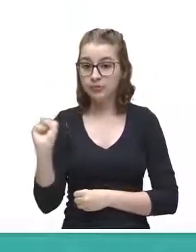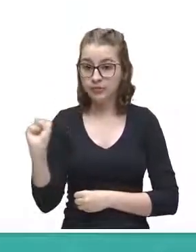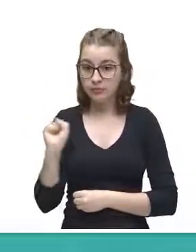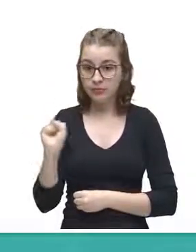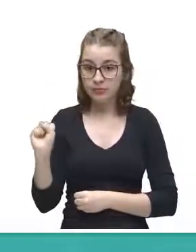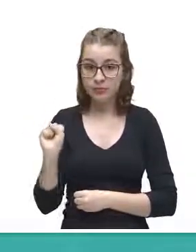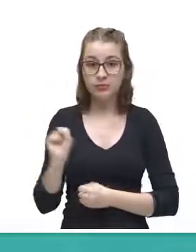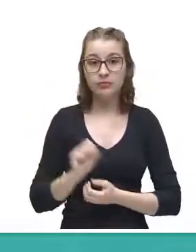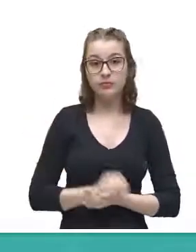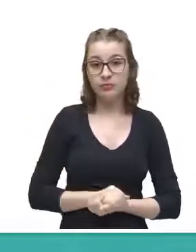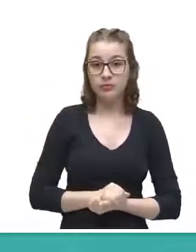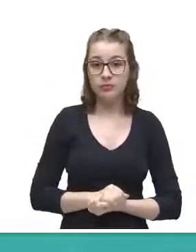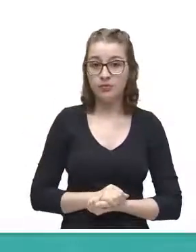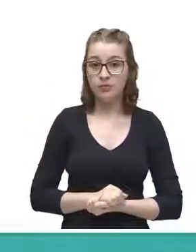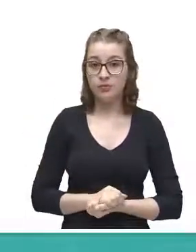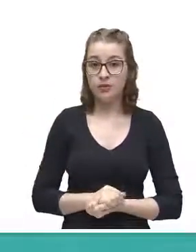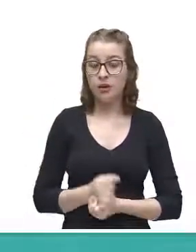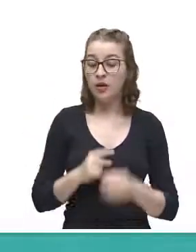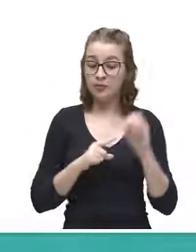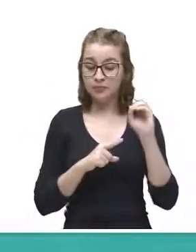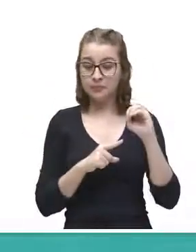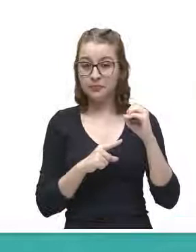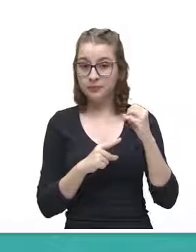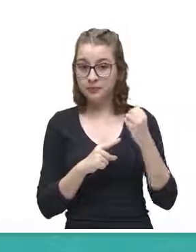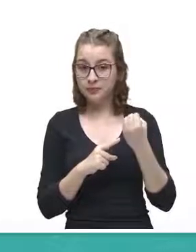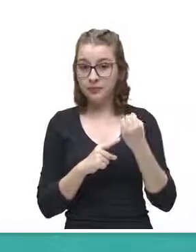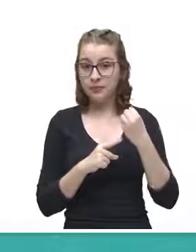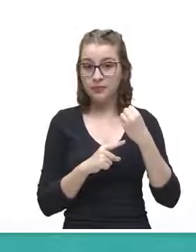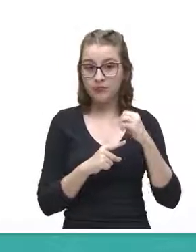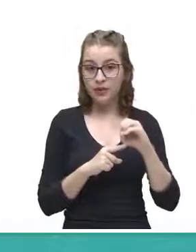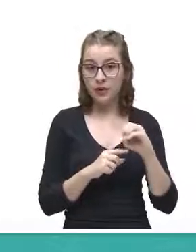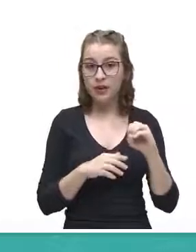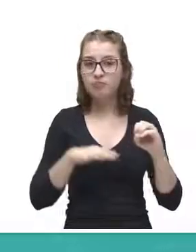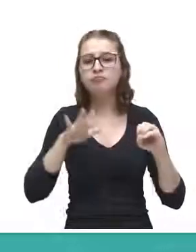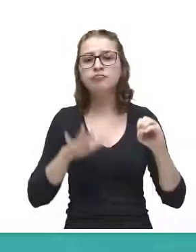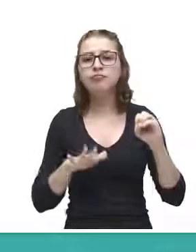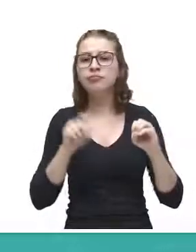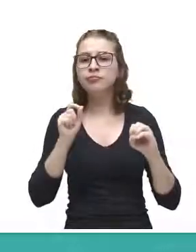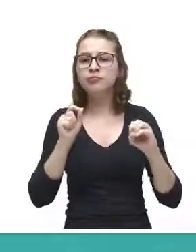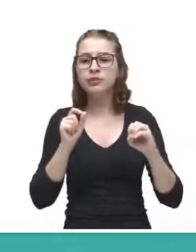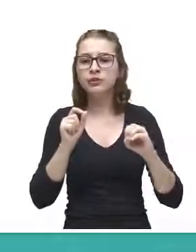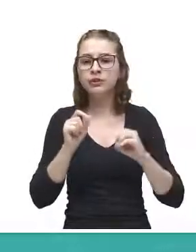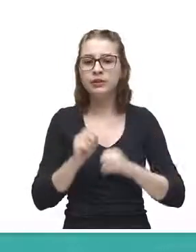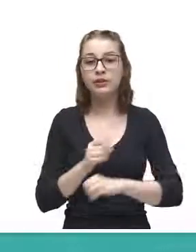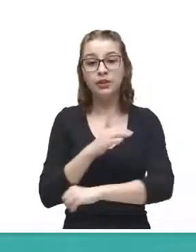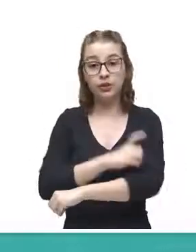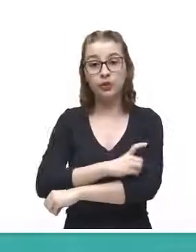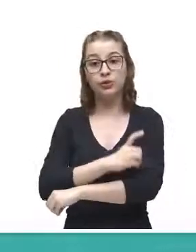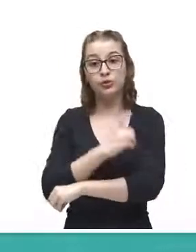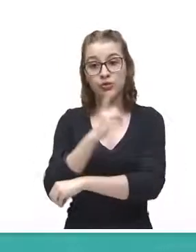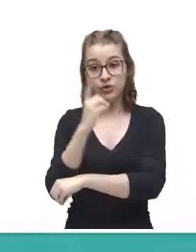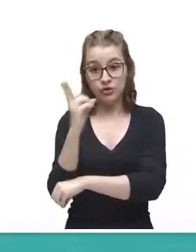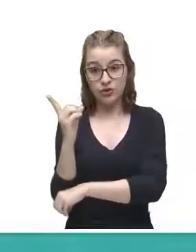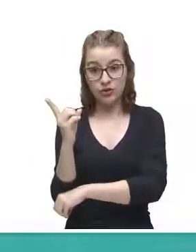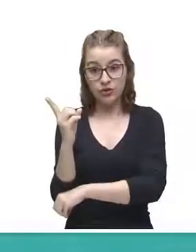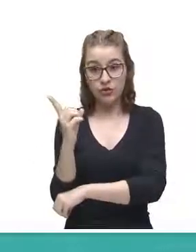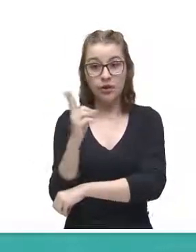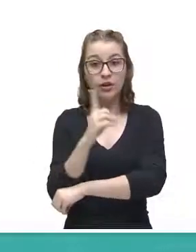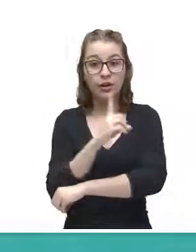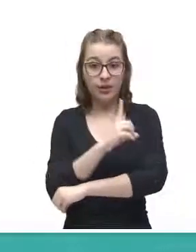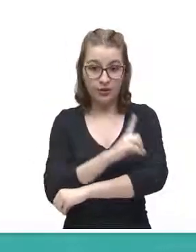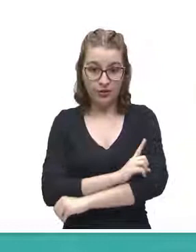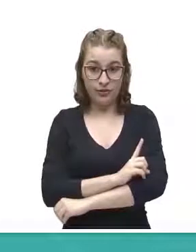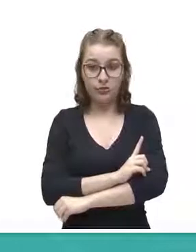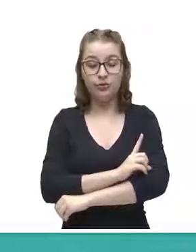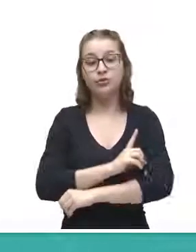o movimento de rotação, ele vai determinar para a gente o quê? A gente já escutou falar, né? Acabamos de